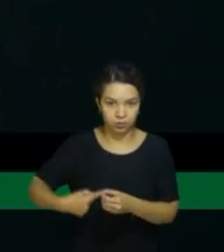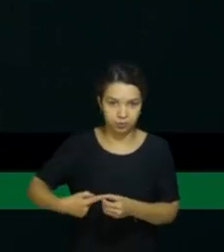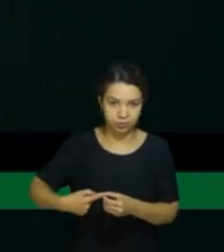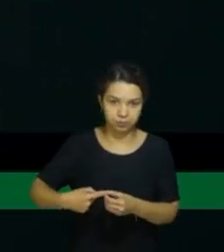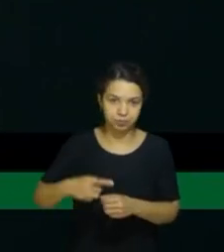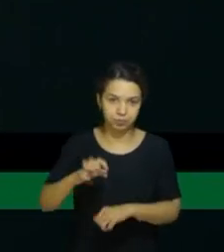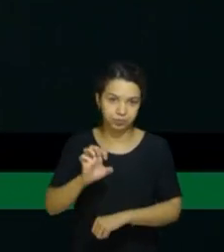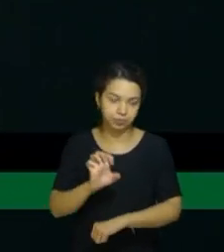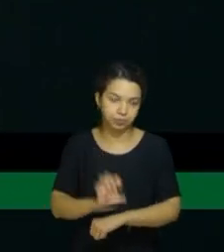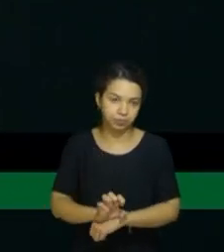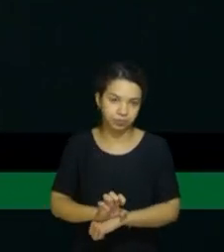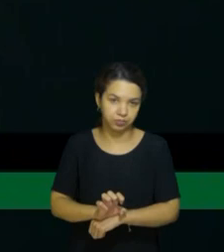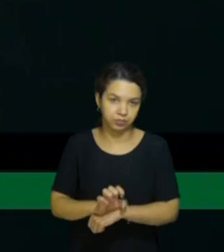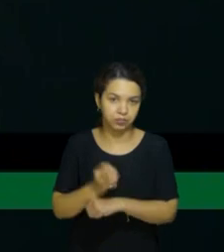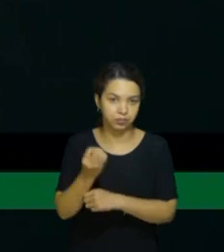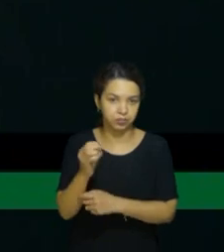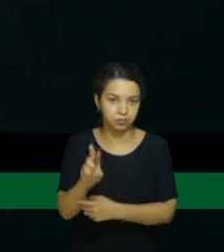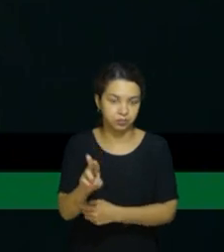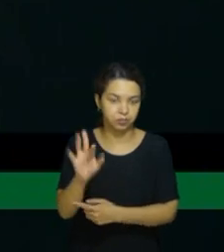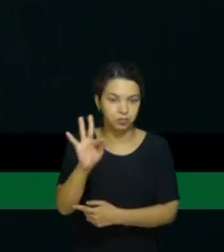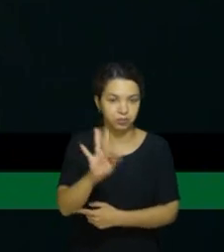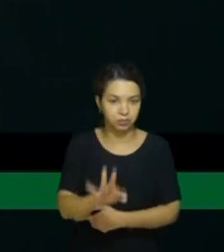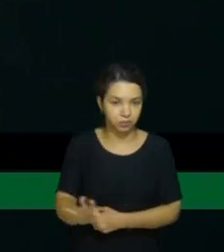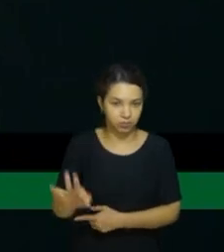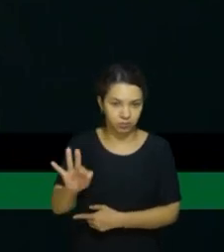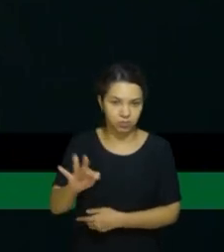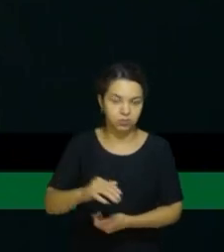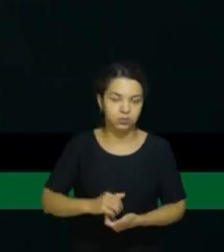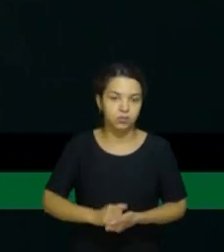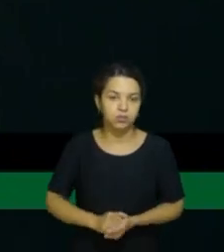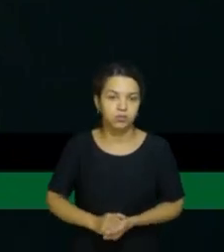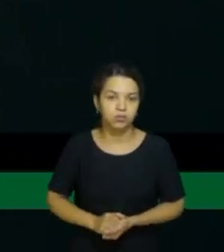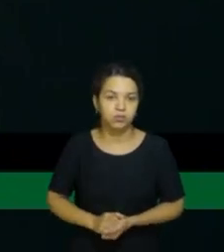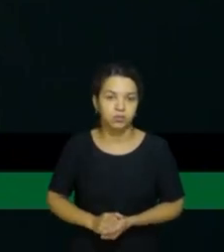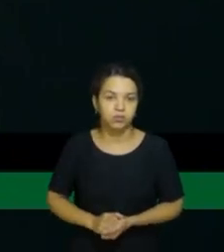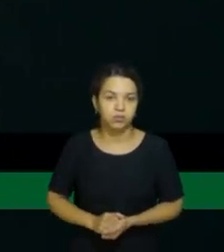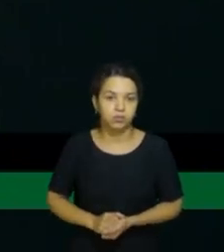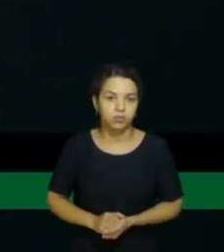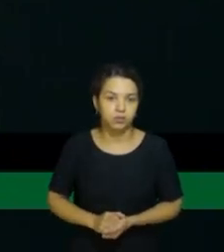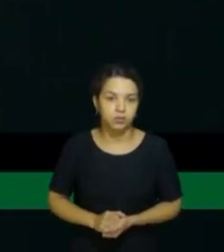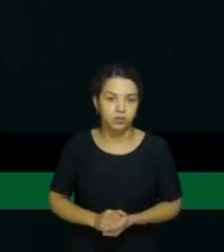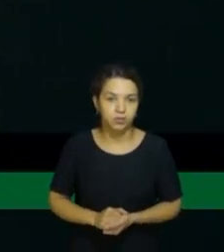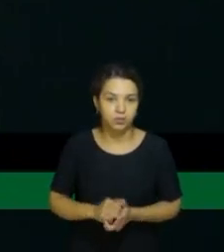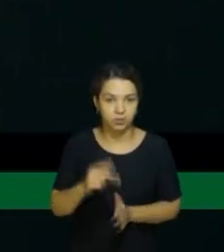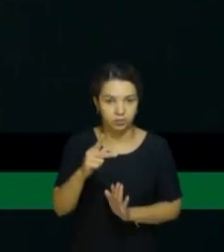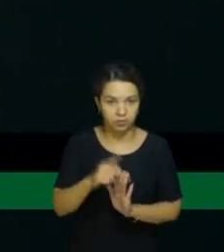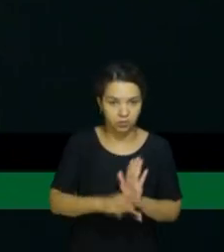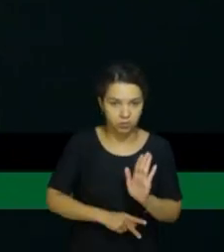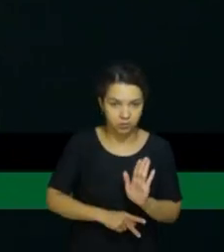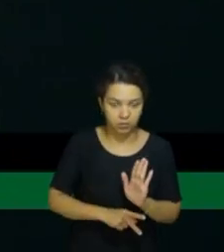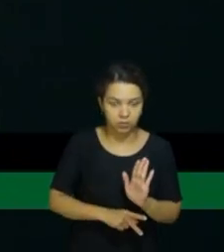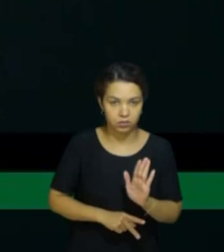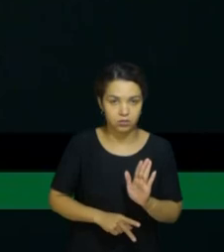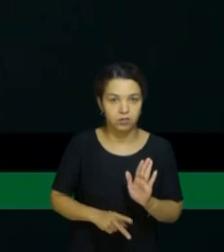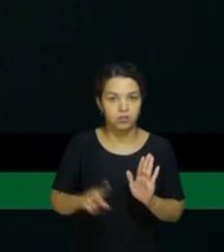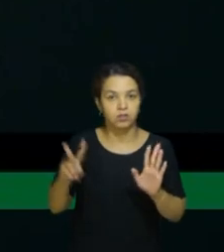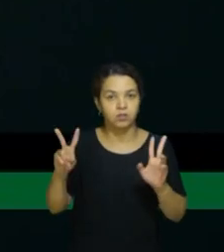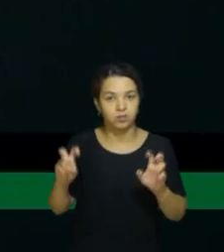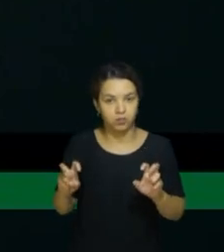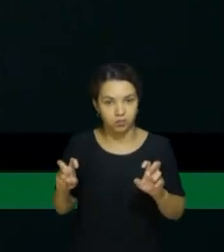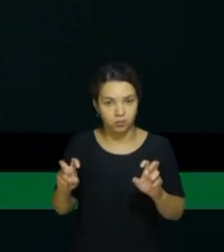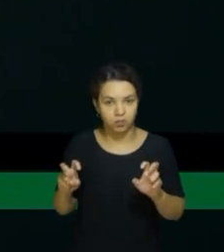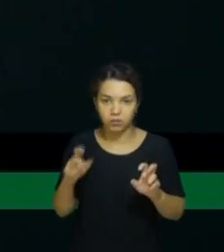estadual ou federal eh então ele trata um pouco desse sistema da